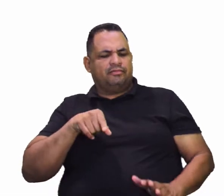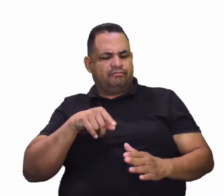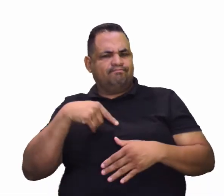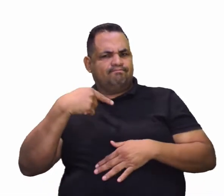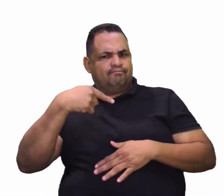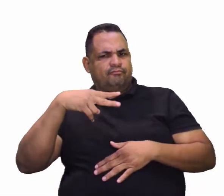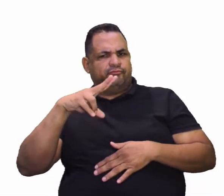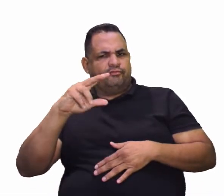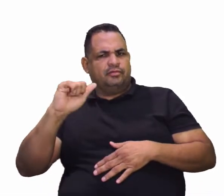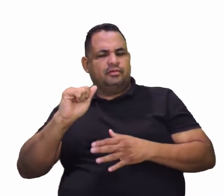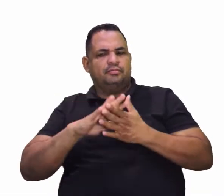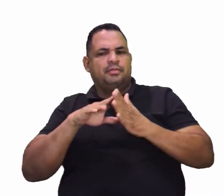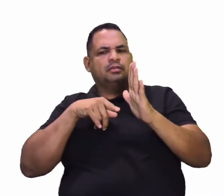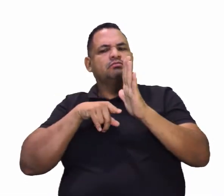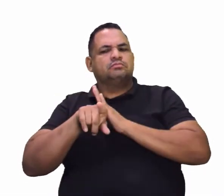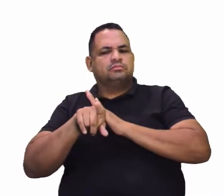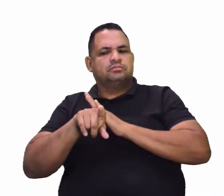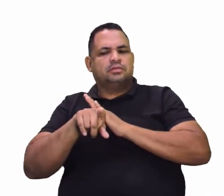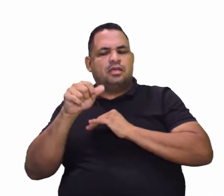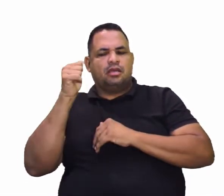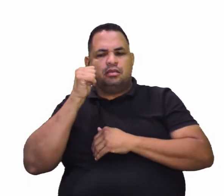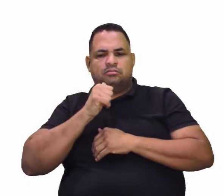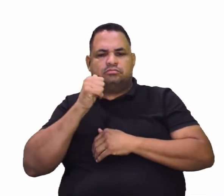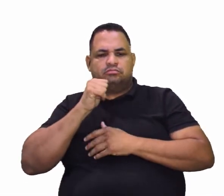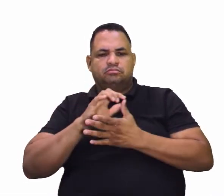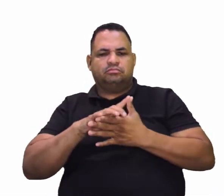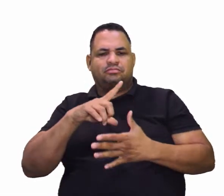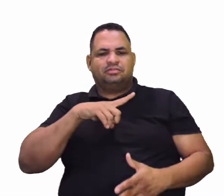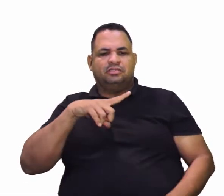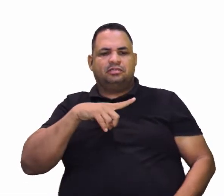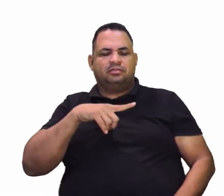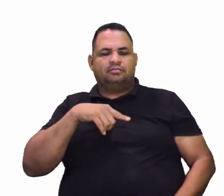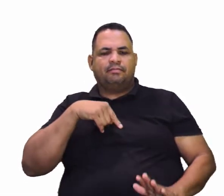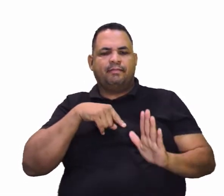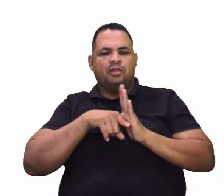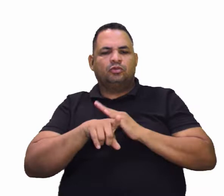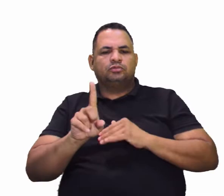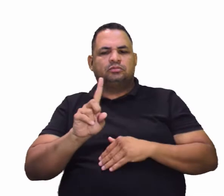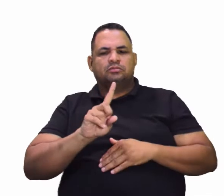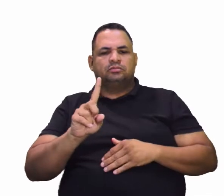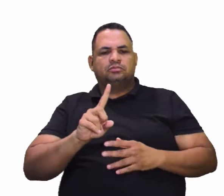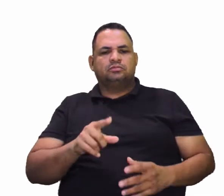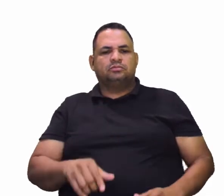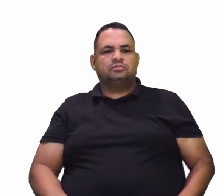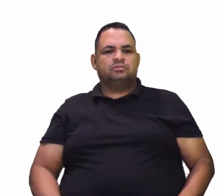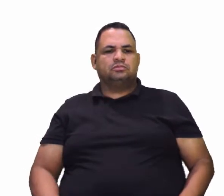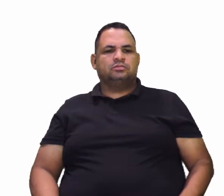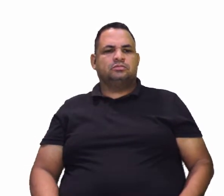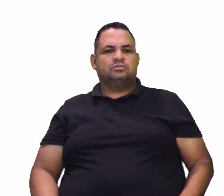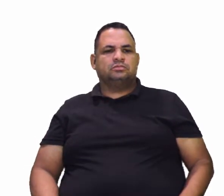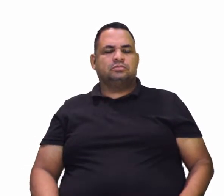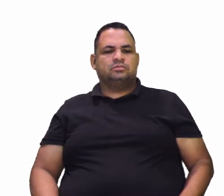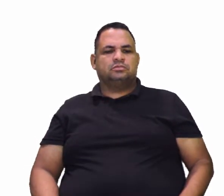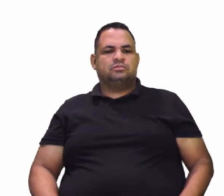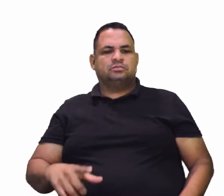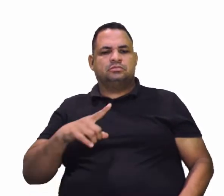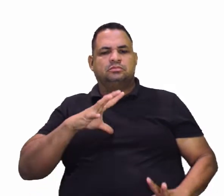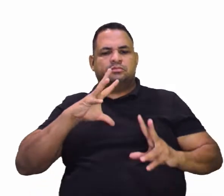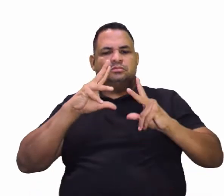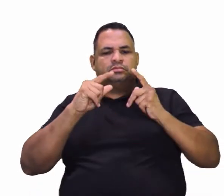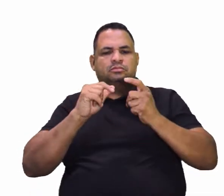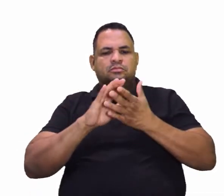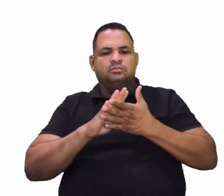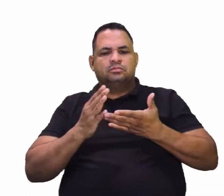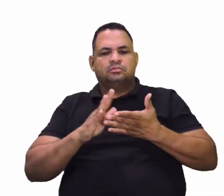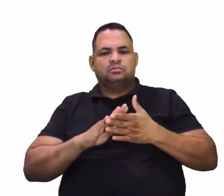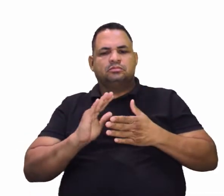perguntará. E também temos perguntas negativas, certo? Nas perguntas negativas tem todo